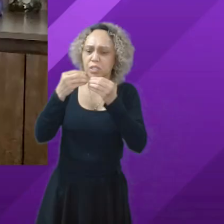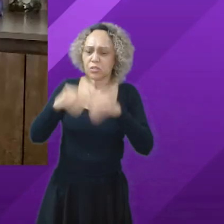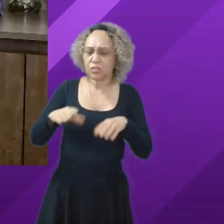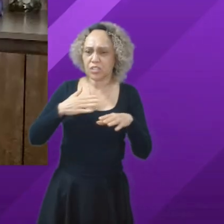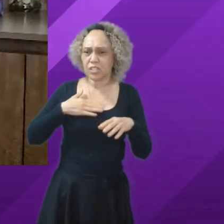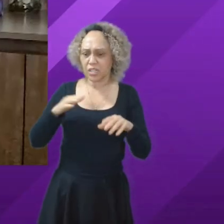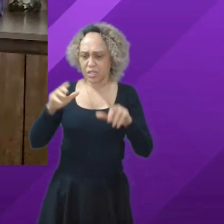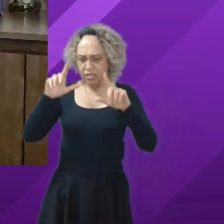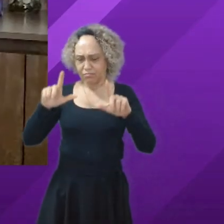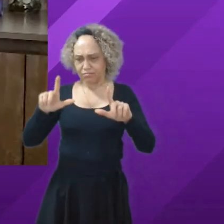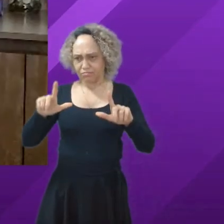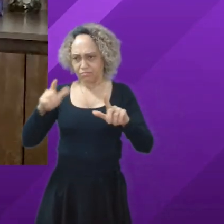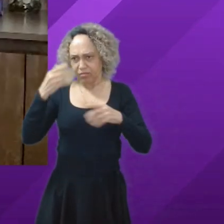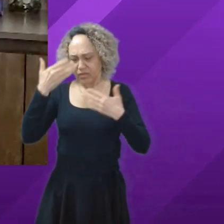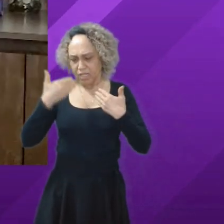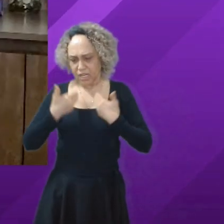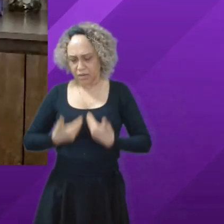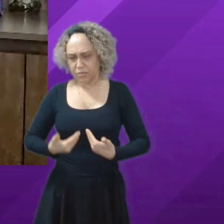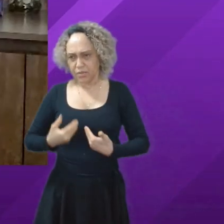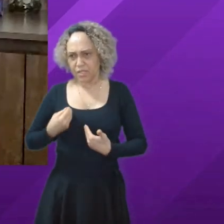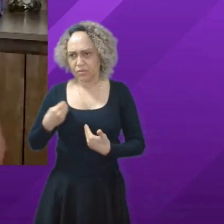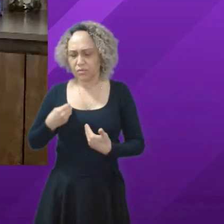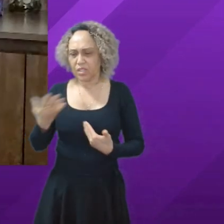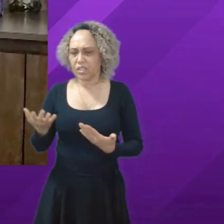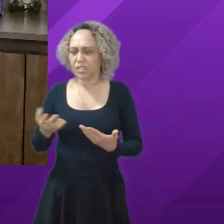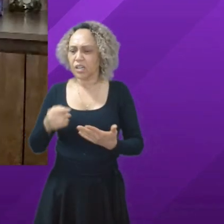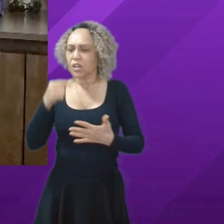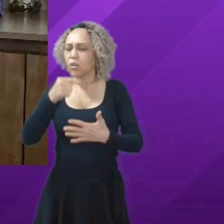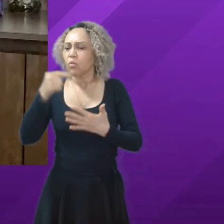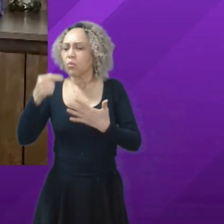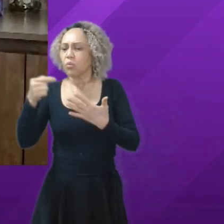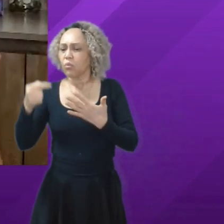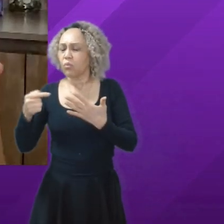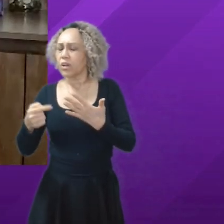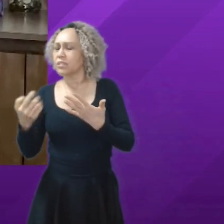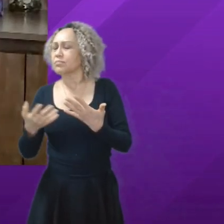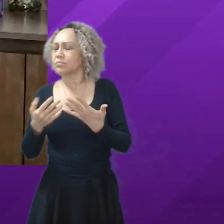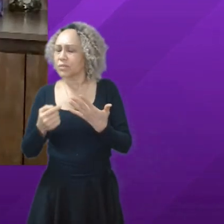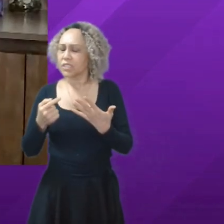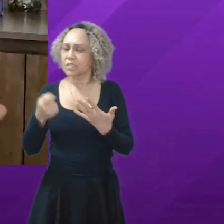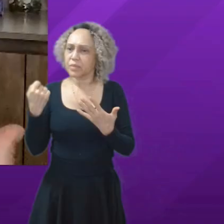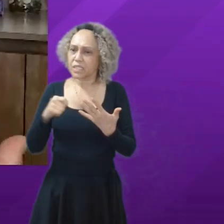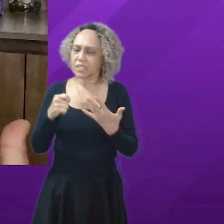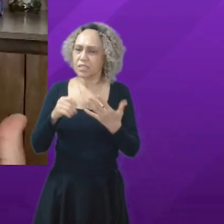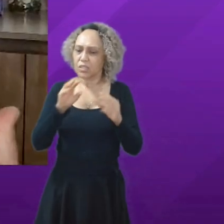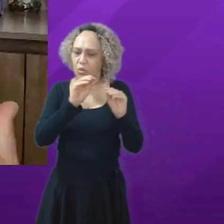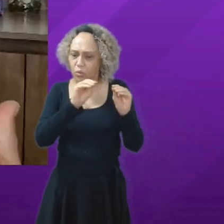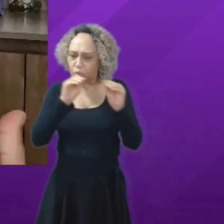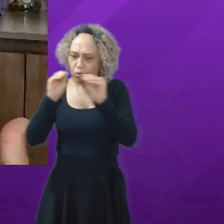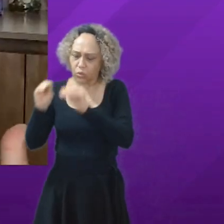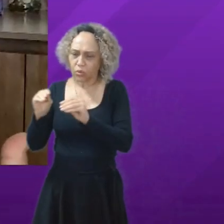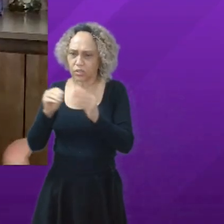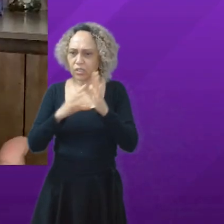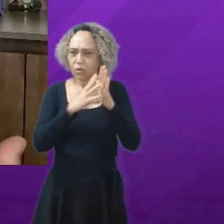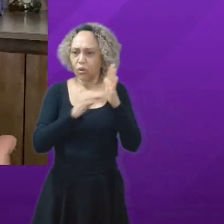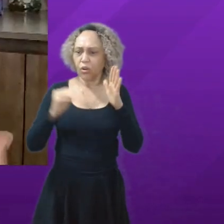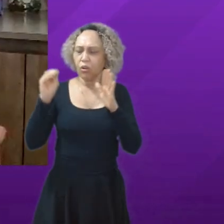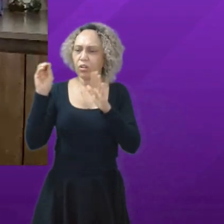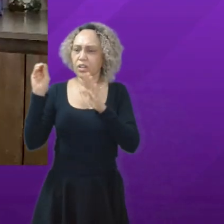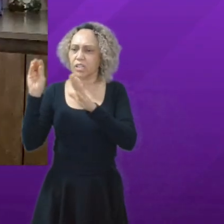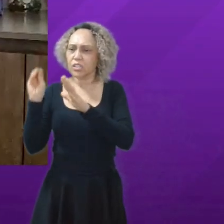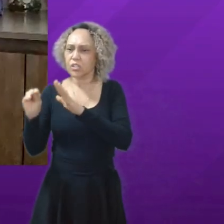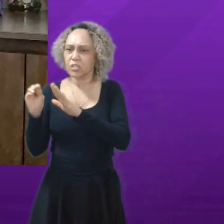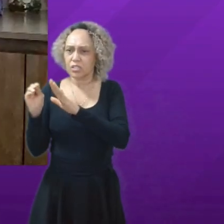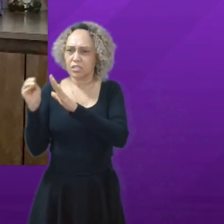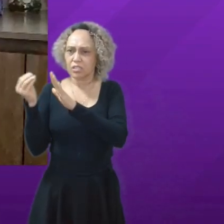rede? Isso é muito importante, a gente precisa ir desenvolvendo uma prática de entender o que que a gente está